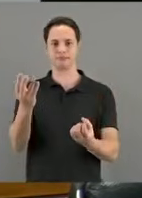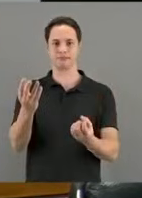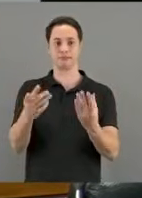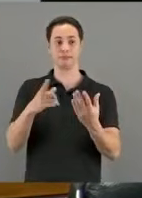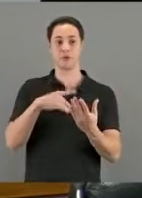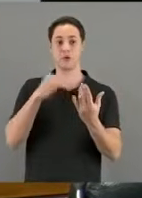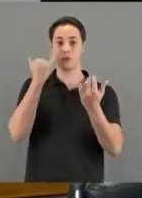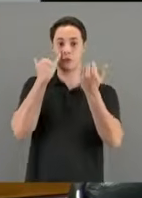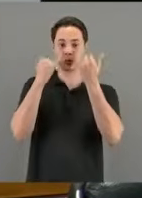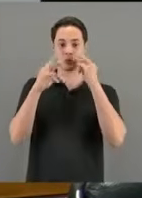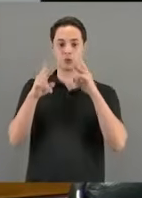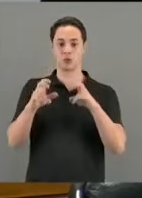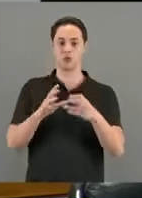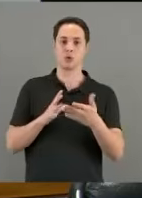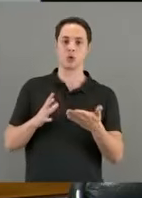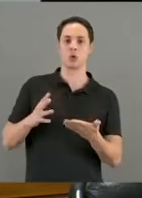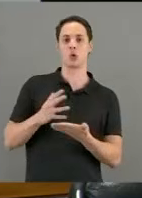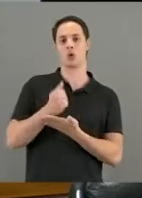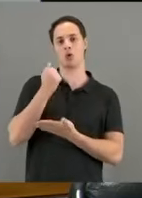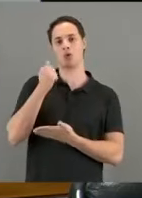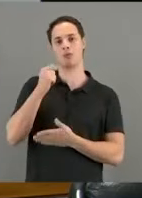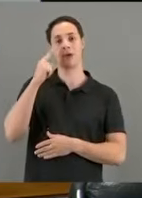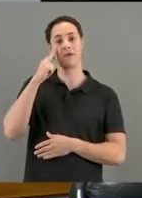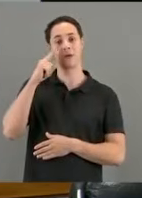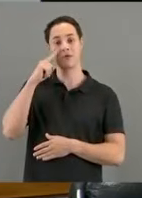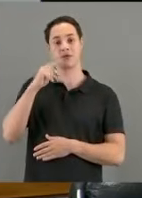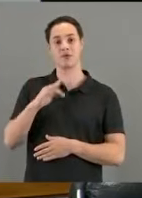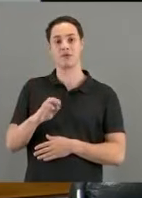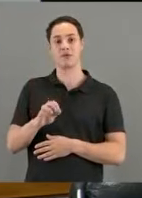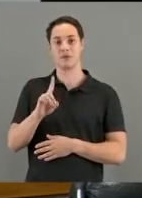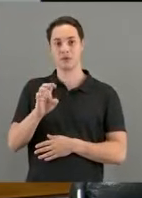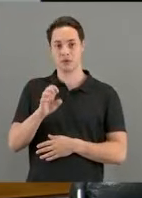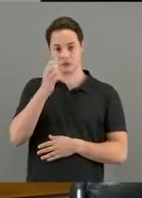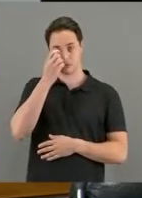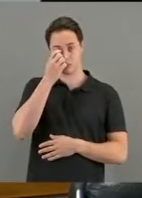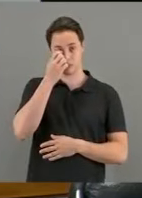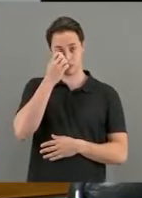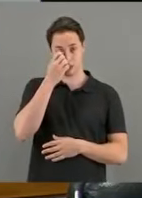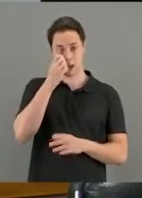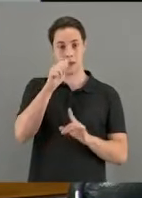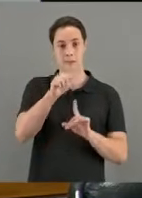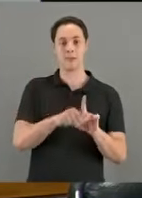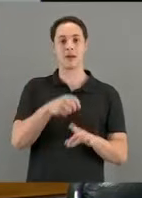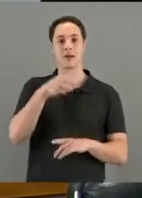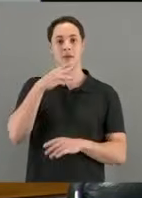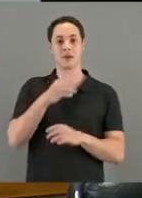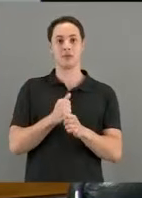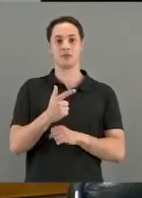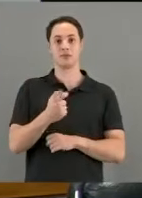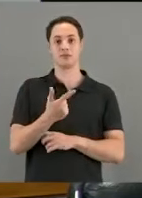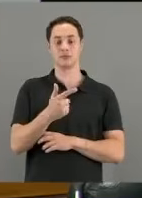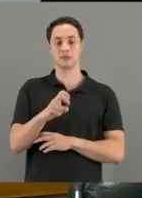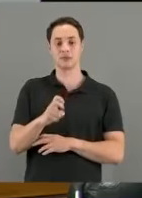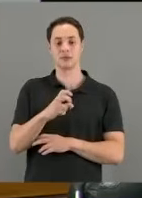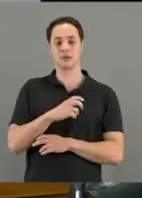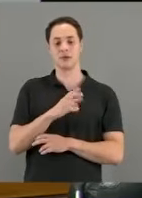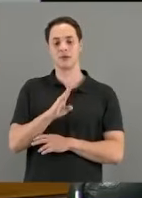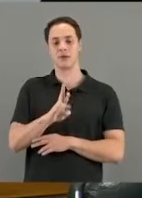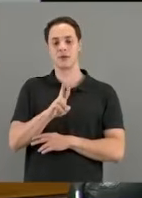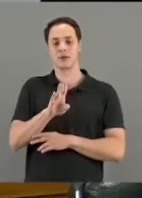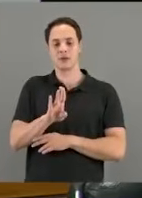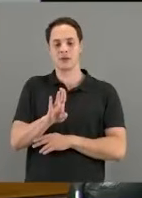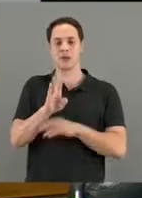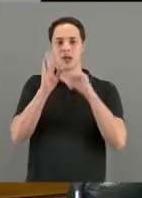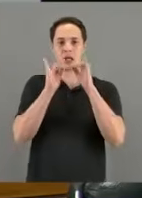do golpe, da fraude. E aí, em março de 2025, o BRB anuncia a intenção de